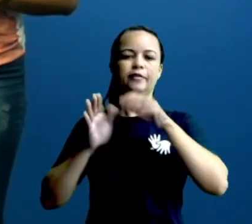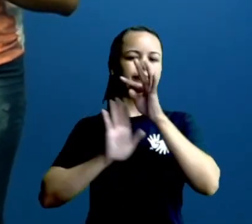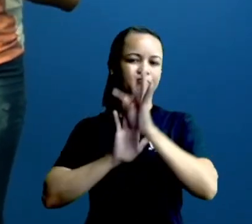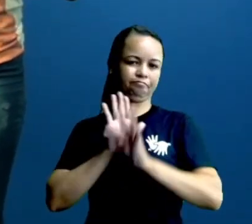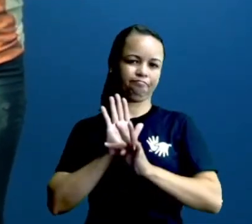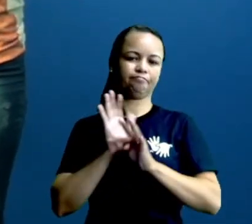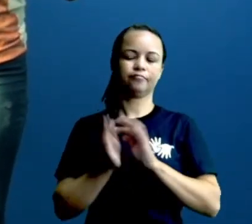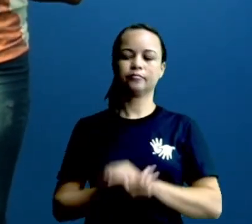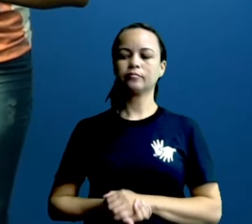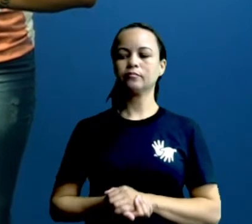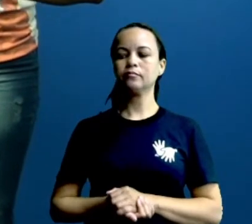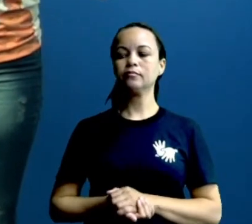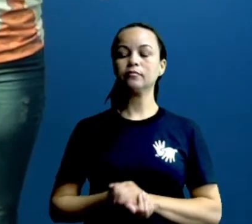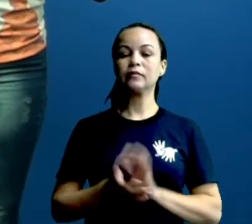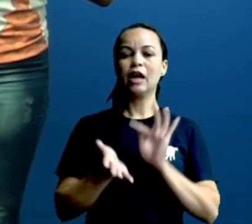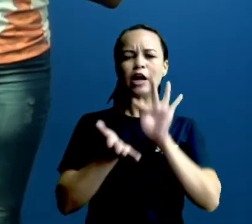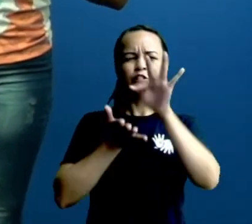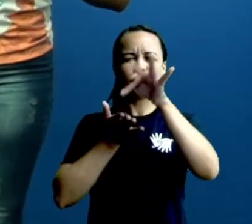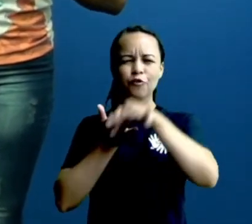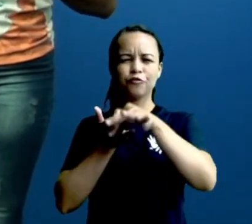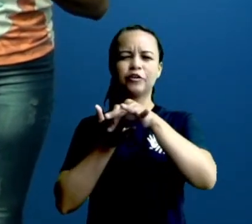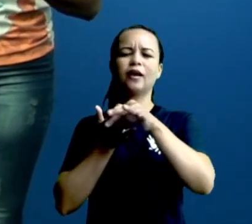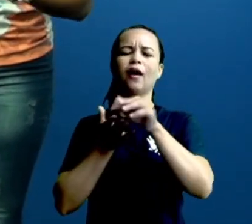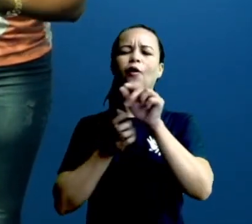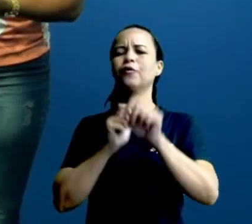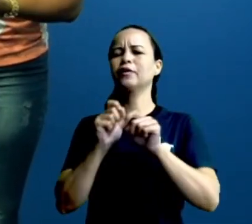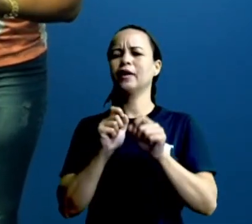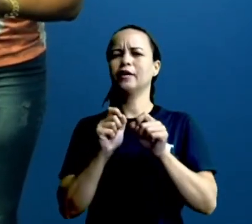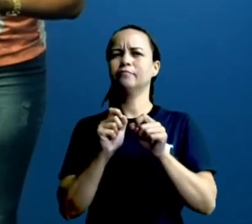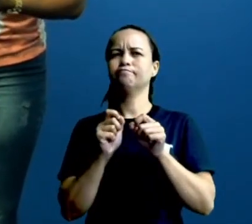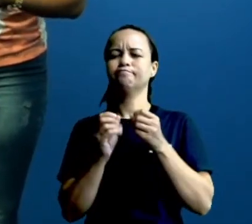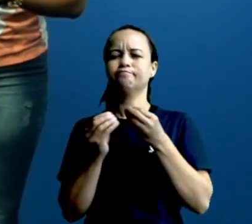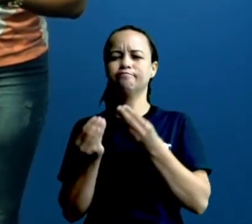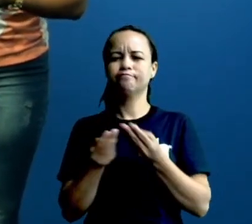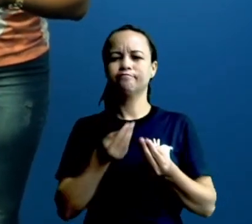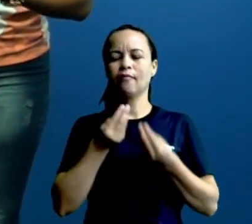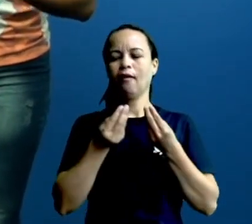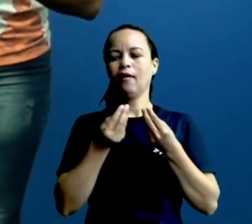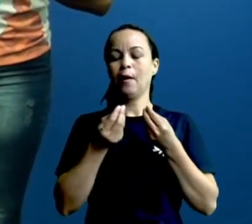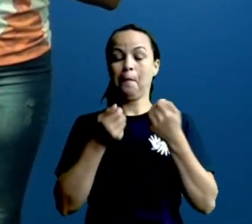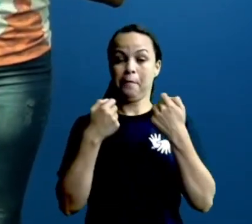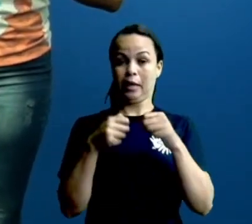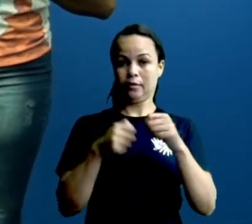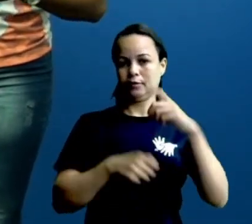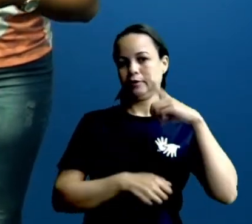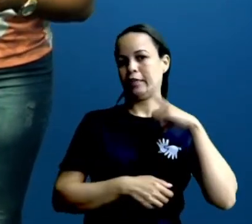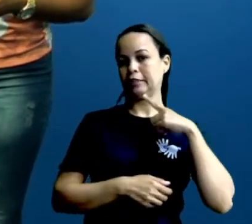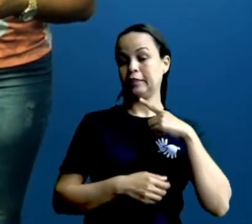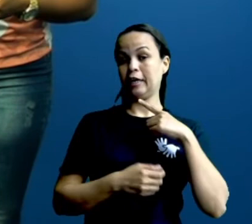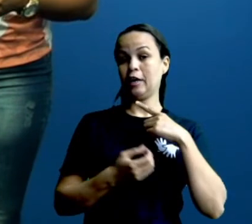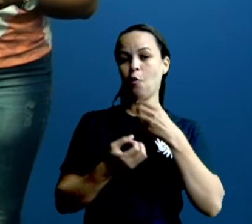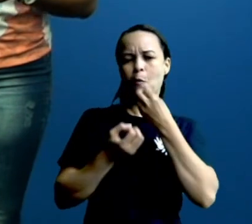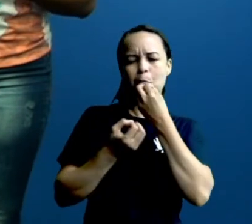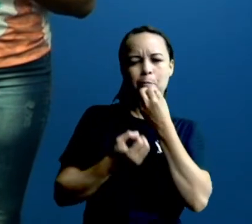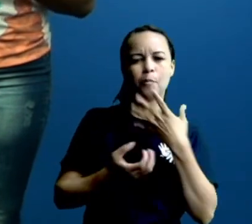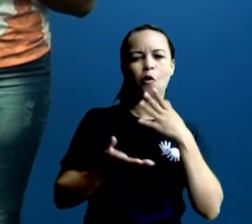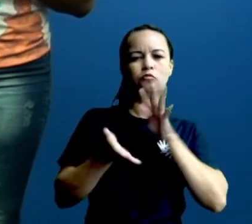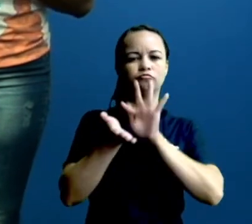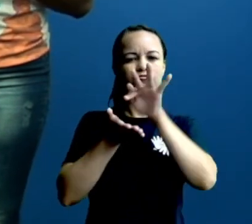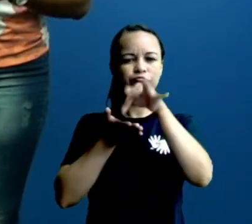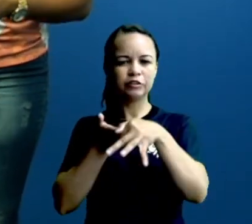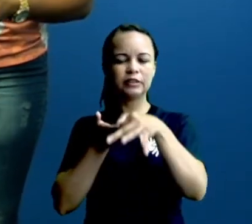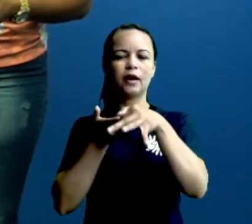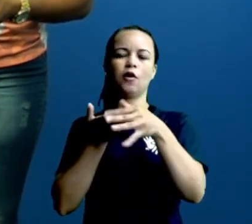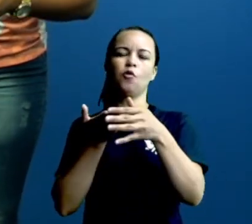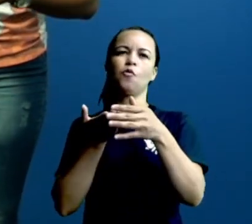final? Final, gente, é sempre aquela expectativa. Você precisa ter um bom final, assim como você